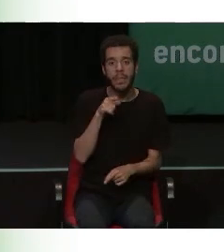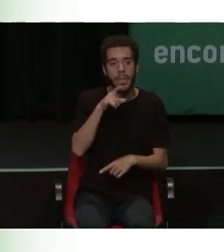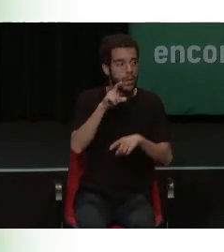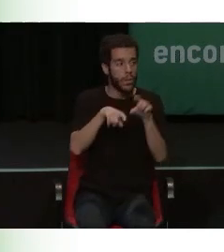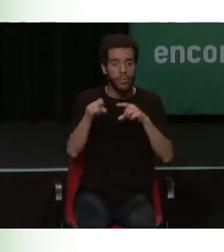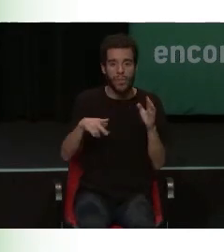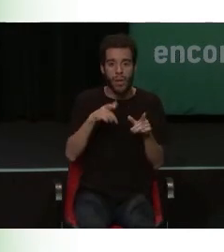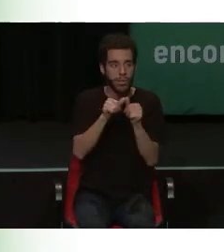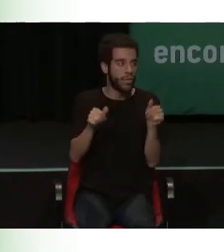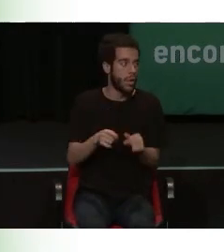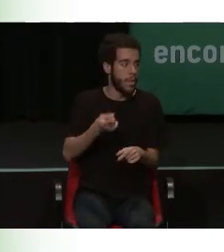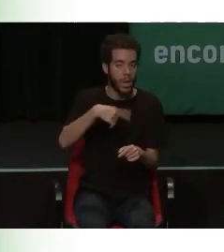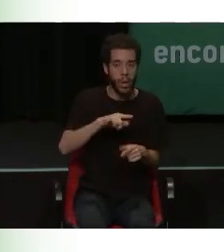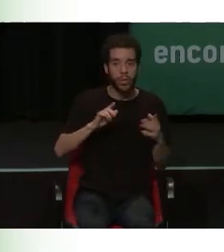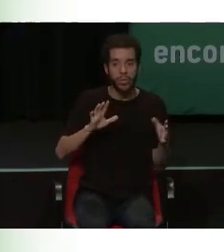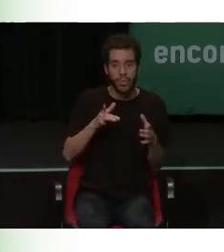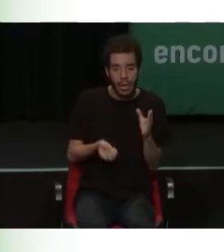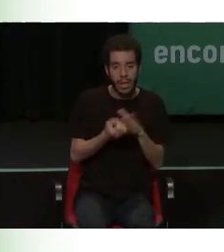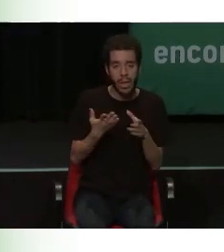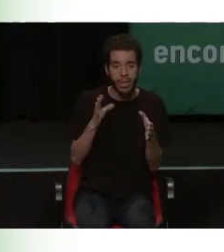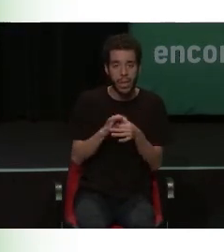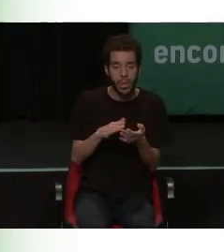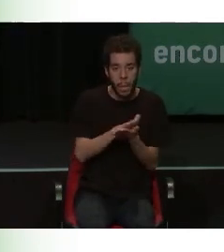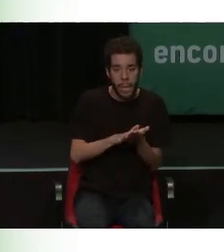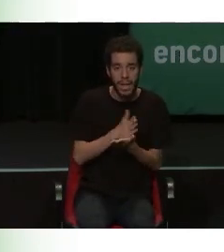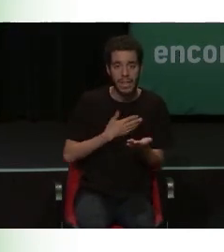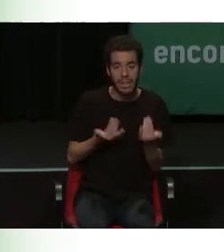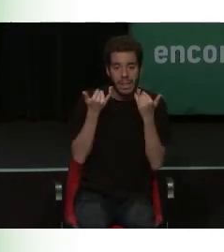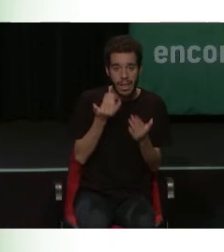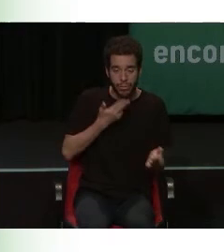elaborado com base em dados reais, base de dados, uma